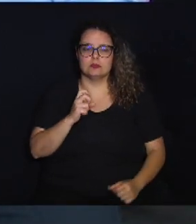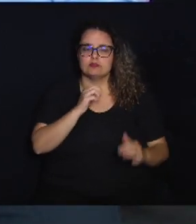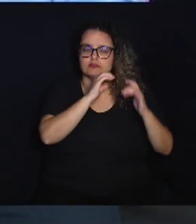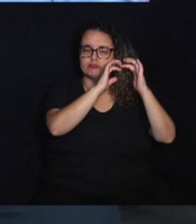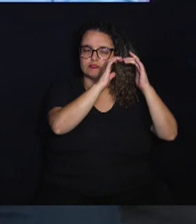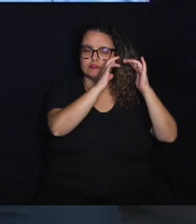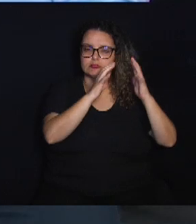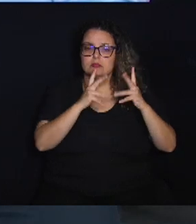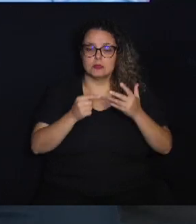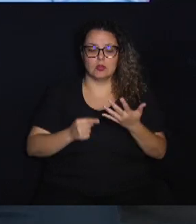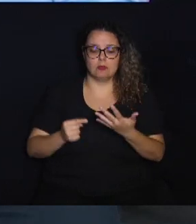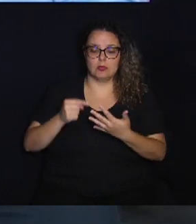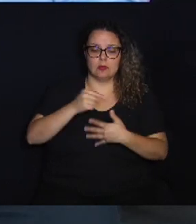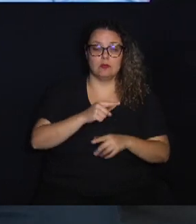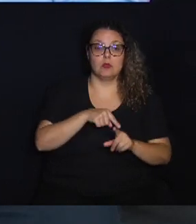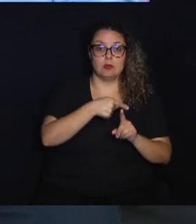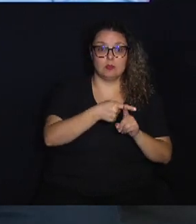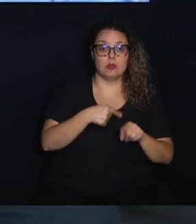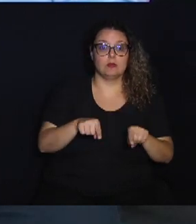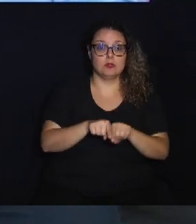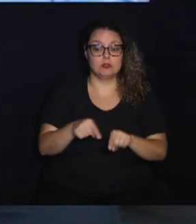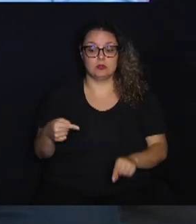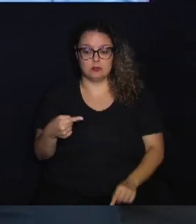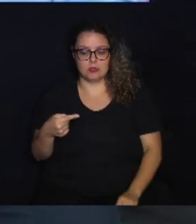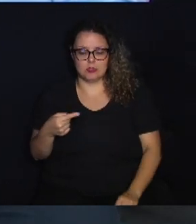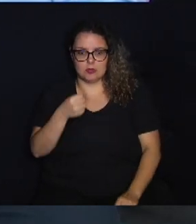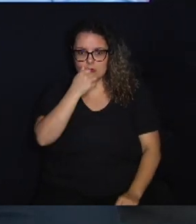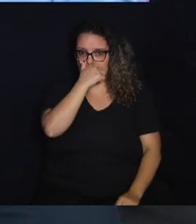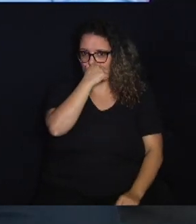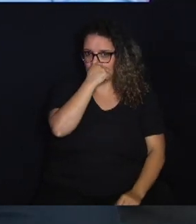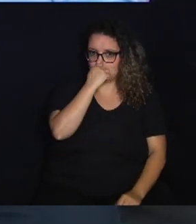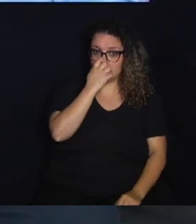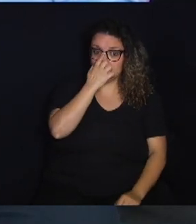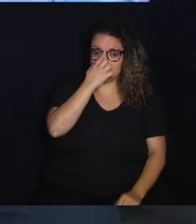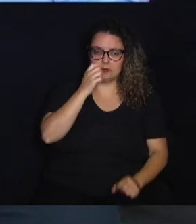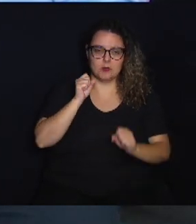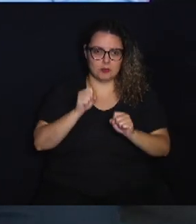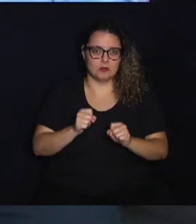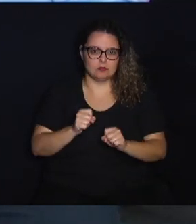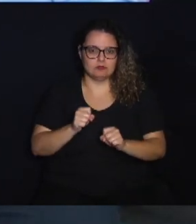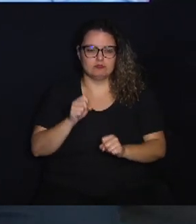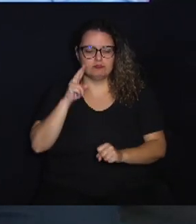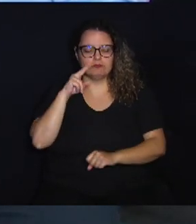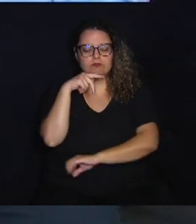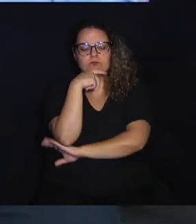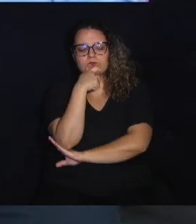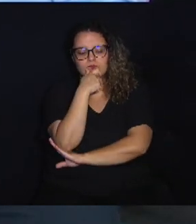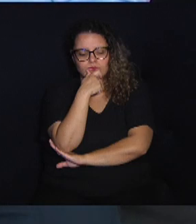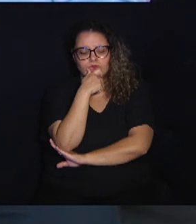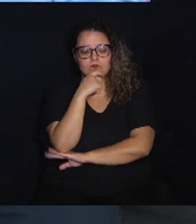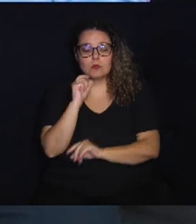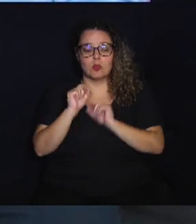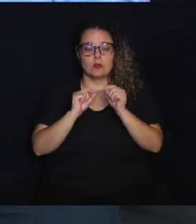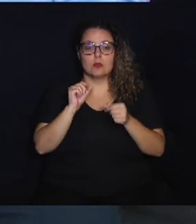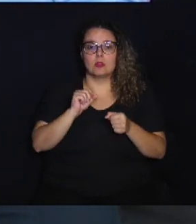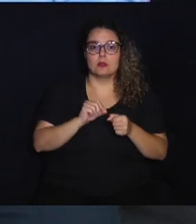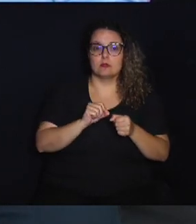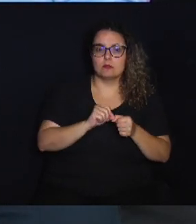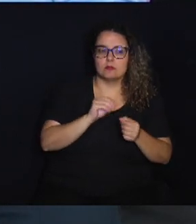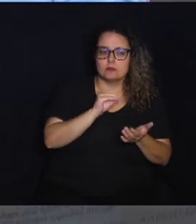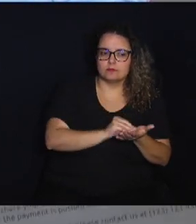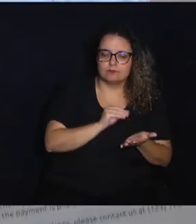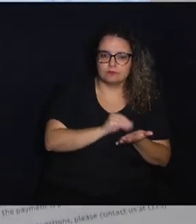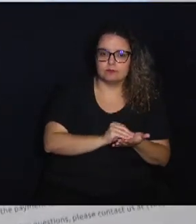todos os pontos, né, positivos e negativos para que você possa olhar para eles e ver o que faltou. Pode ser que